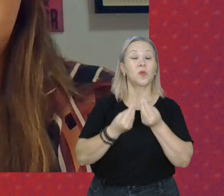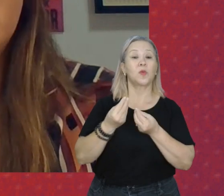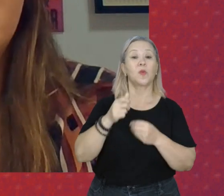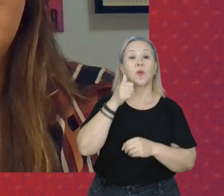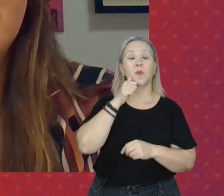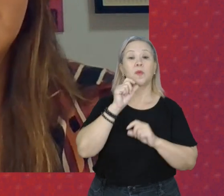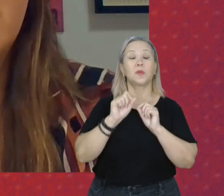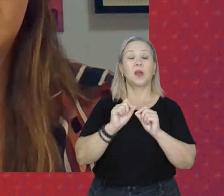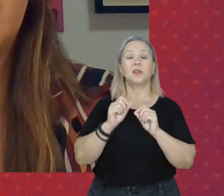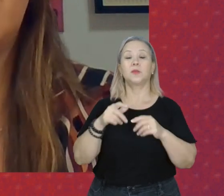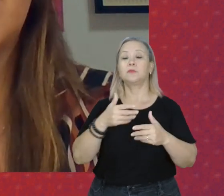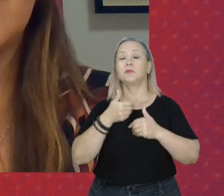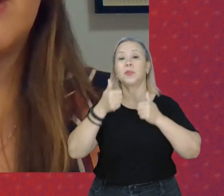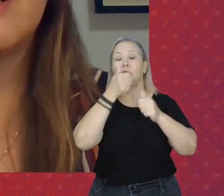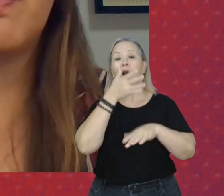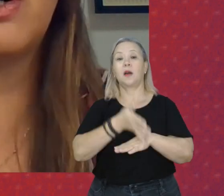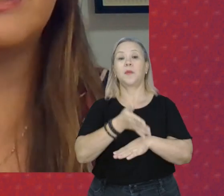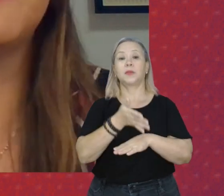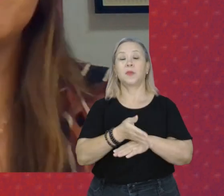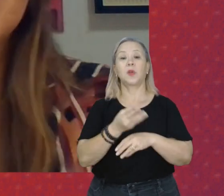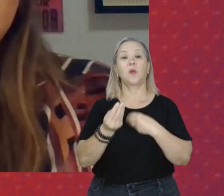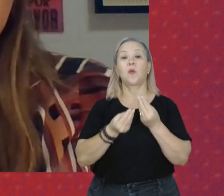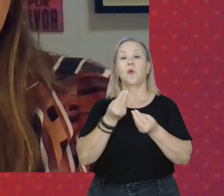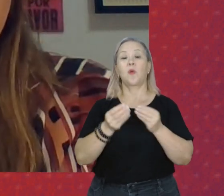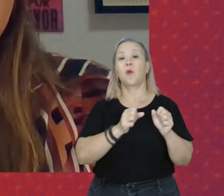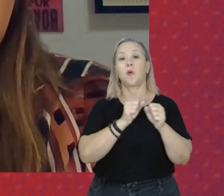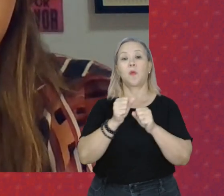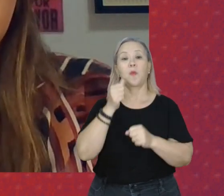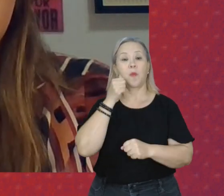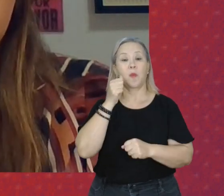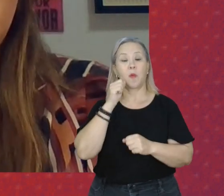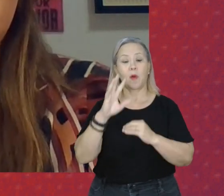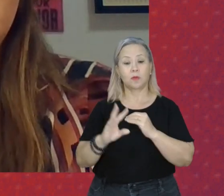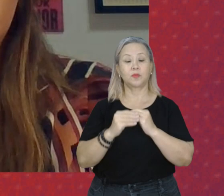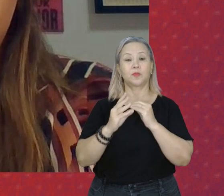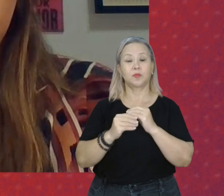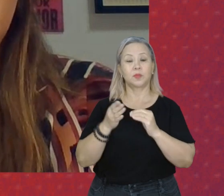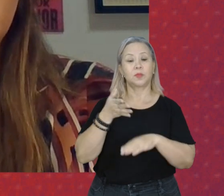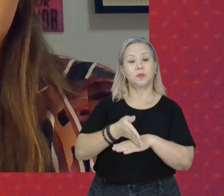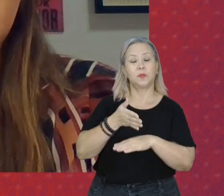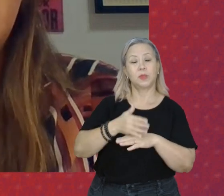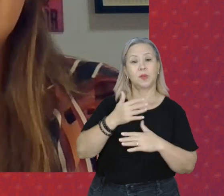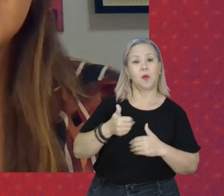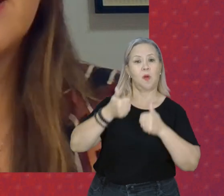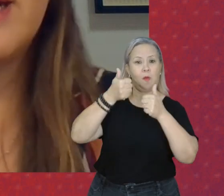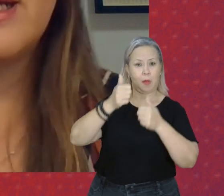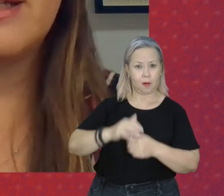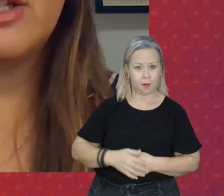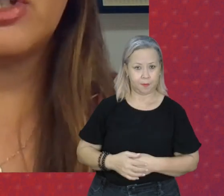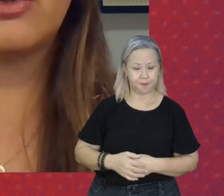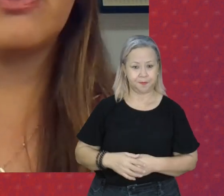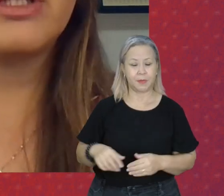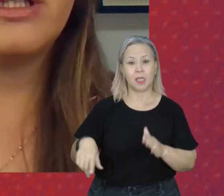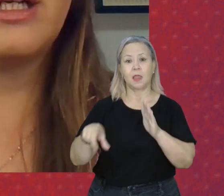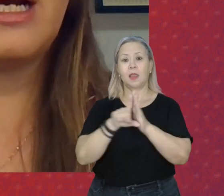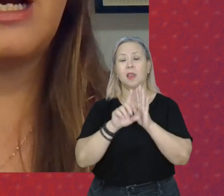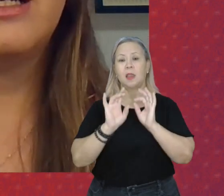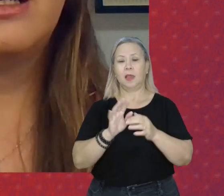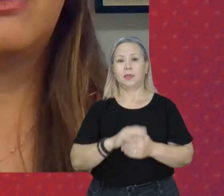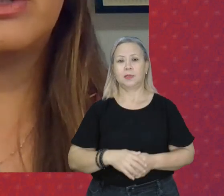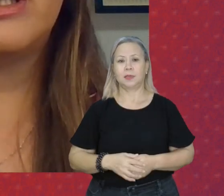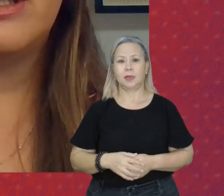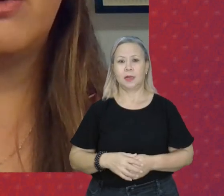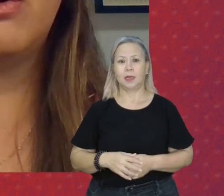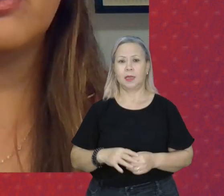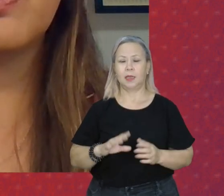melhorar a sua participação, né? Como que as mulheres podem incrementar a sua participação na política. Essa lei, ela deixa de